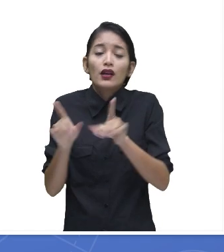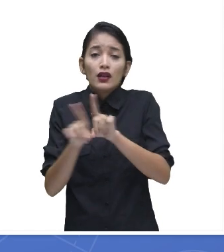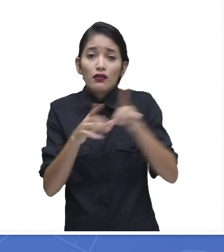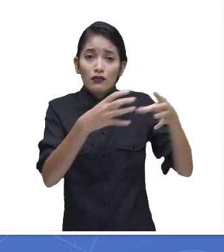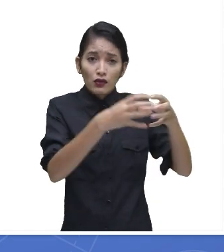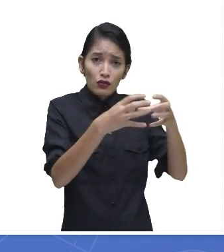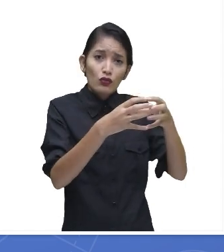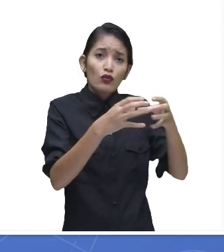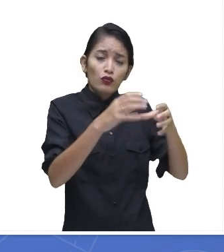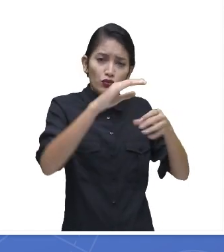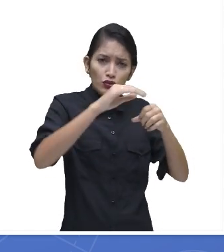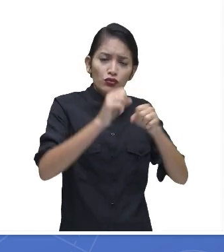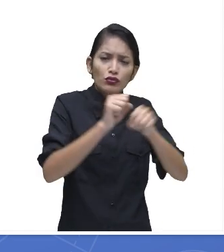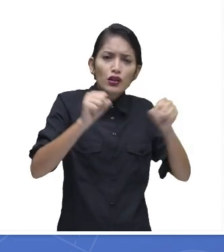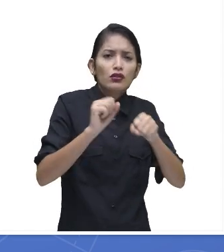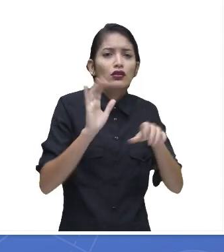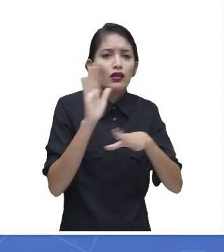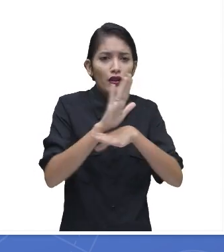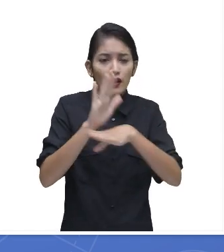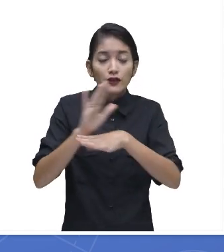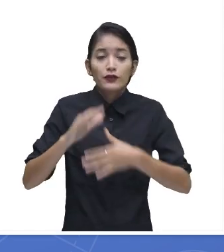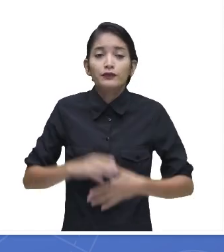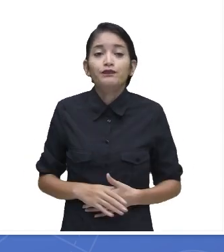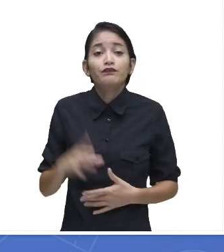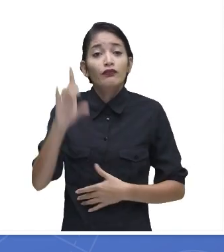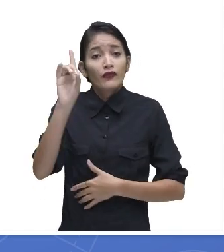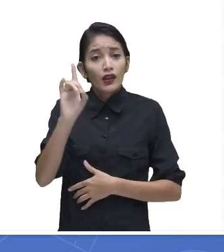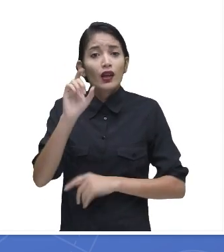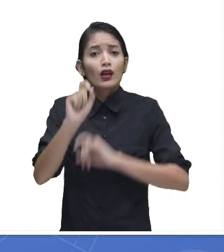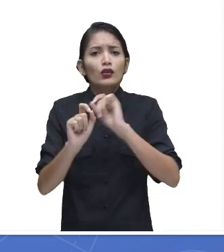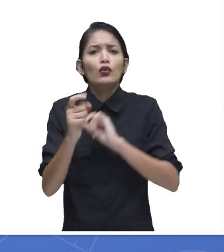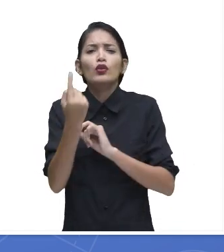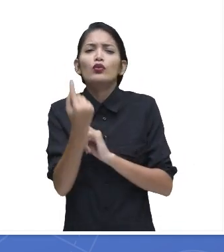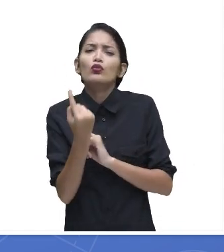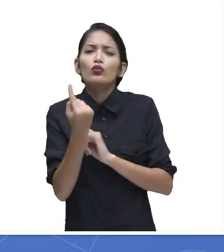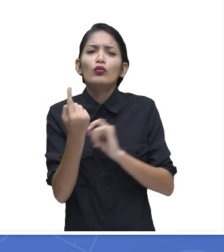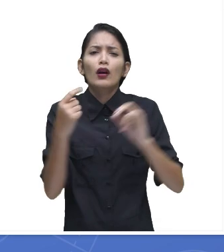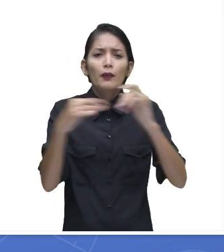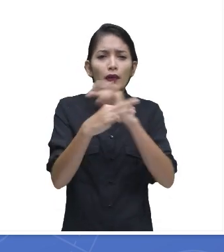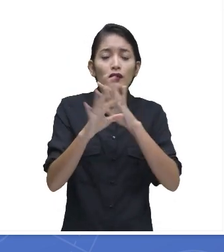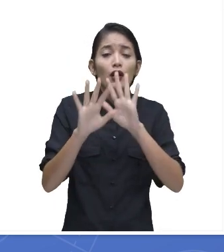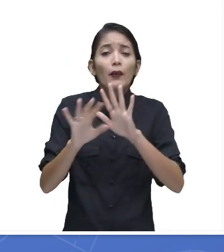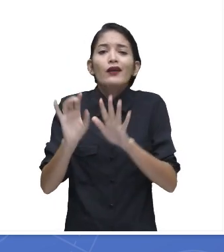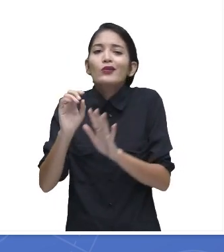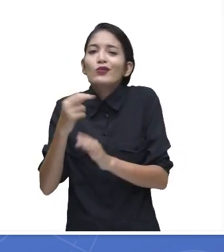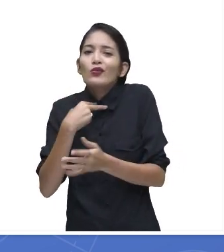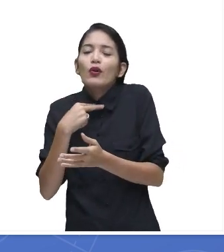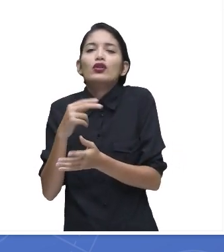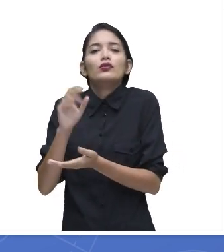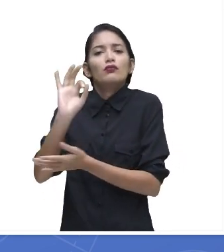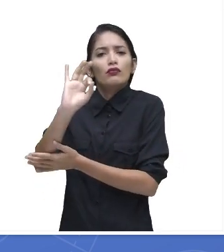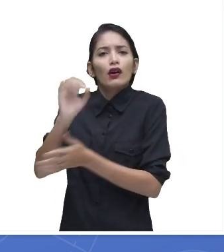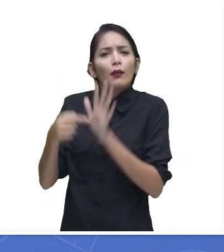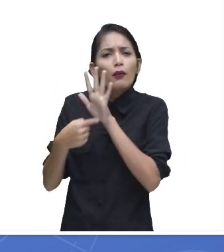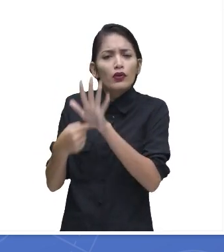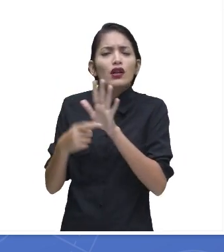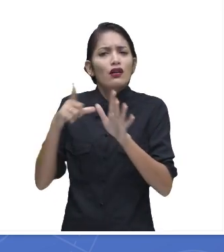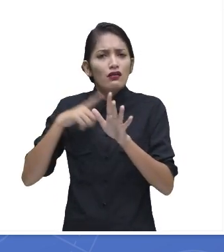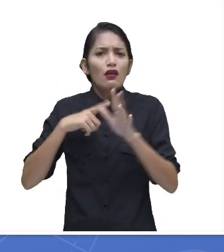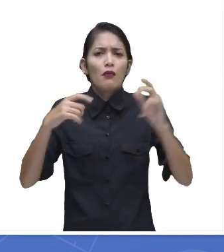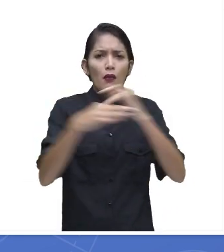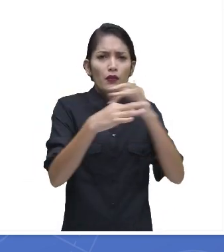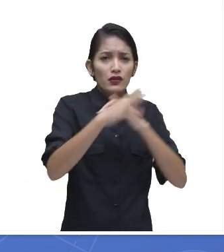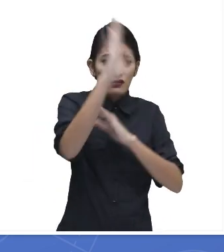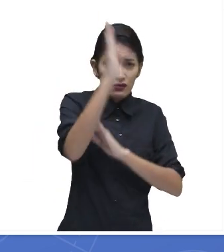D, apenas uma delas pode ser considerada de fato metrópole. Logo, não se pode afirmar que no Brasil houve uma urbanização